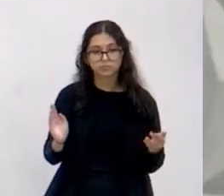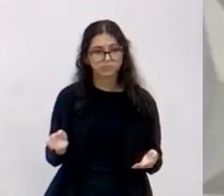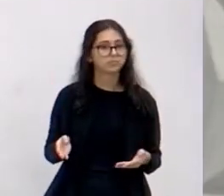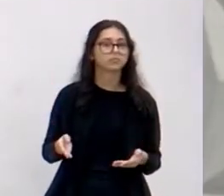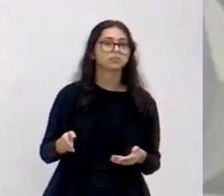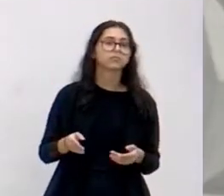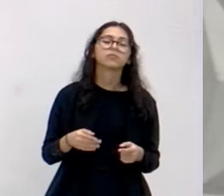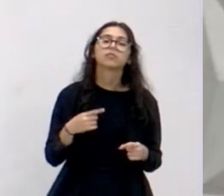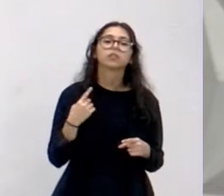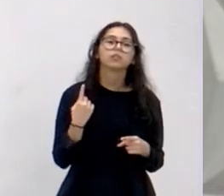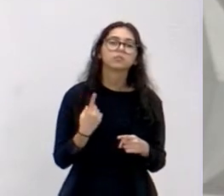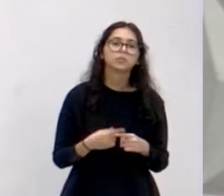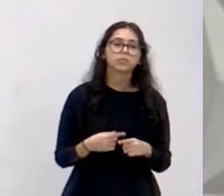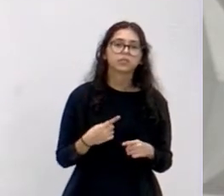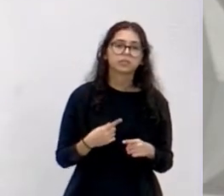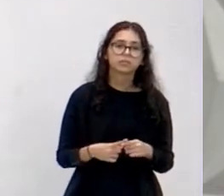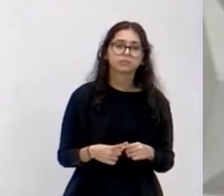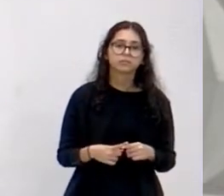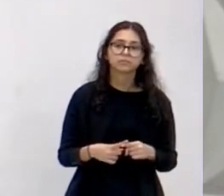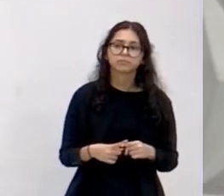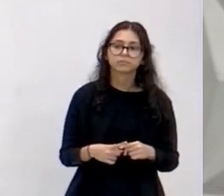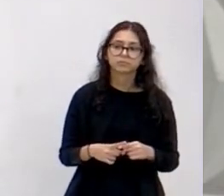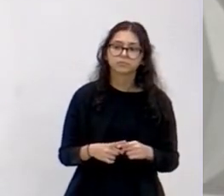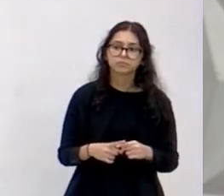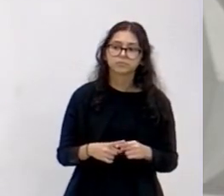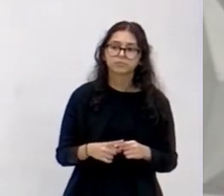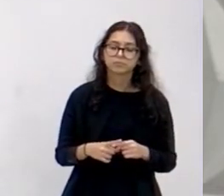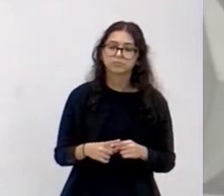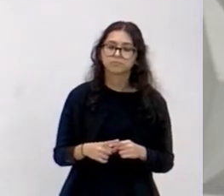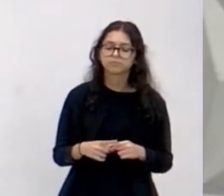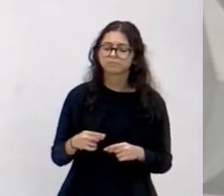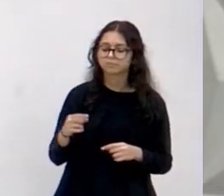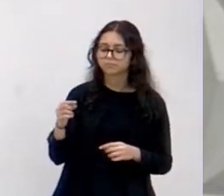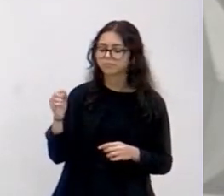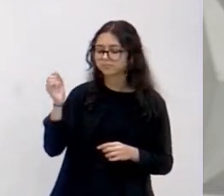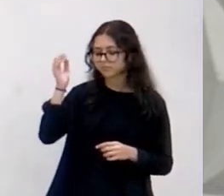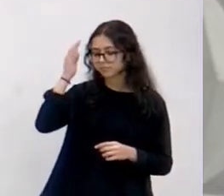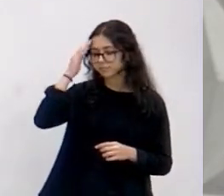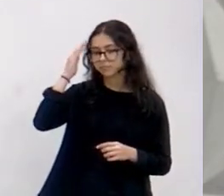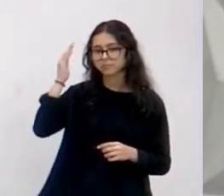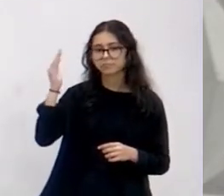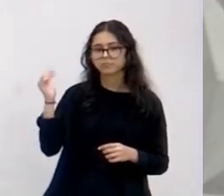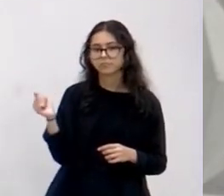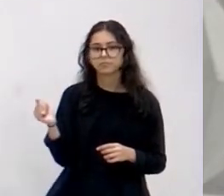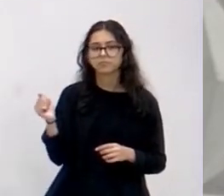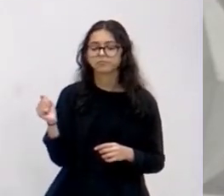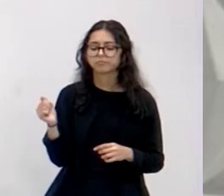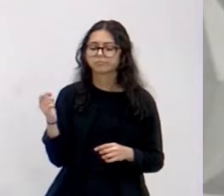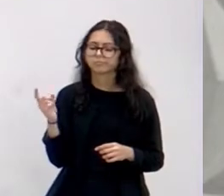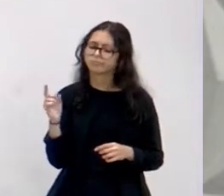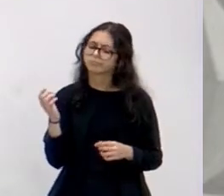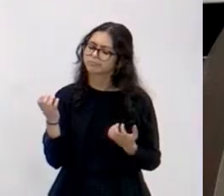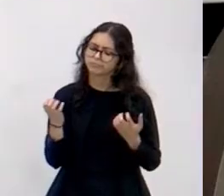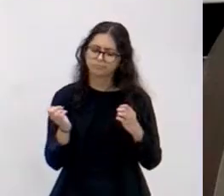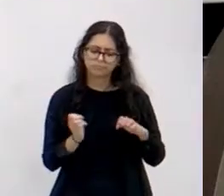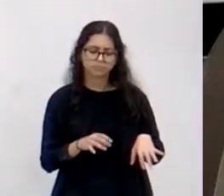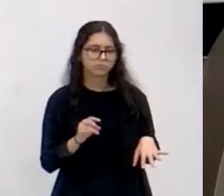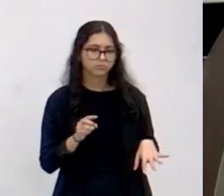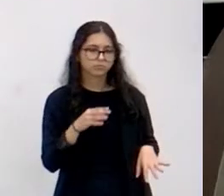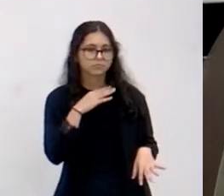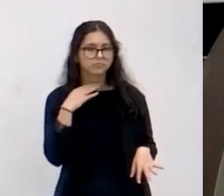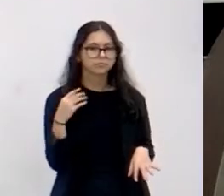Profeta por uma razão eu acredito que sabe ela raciocinava como eu coloquei aqui que não basta matar eu quero que ele